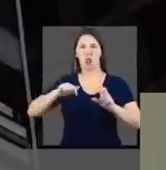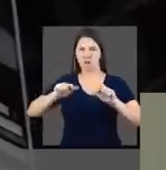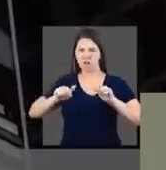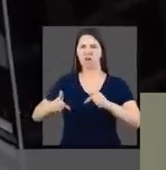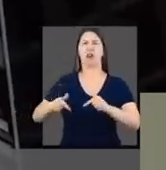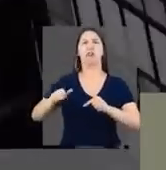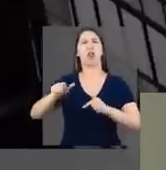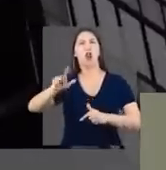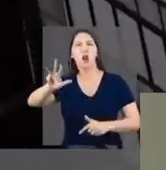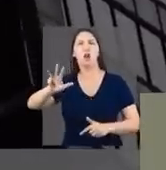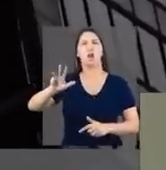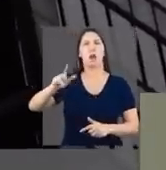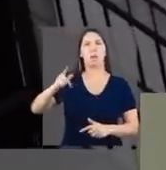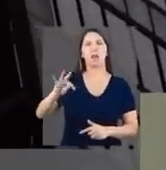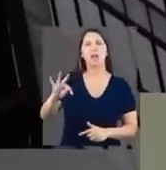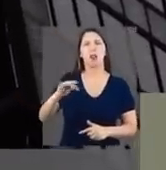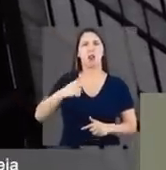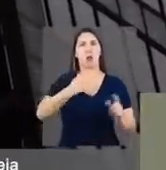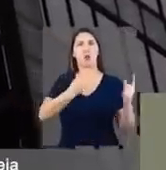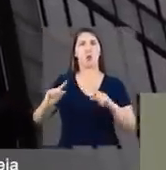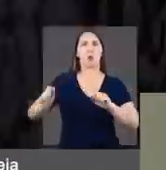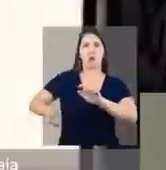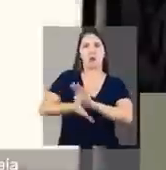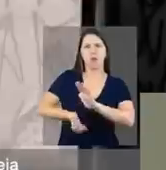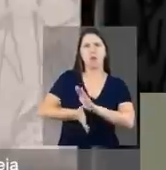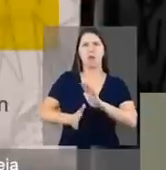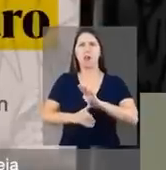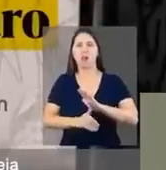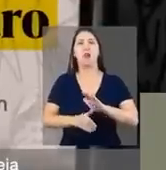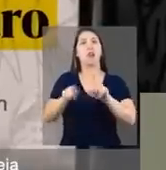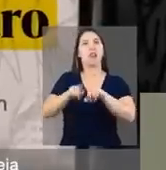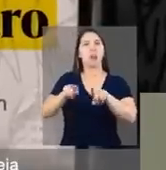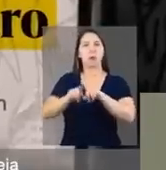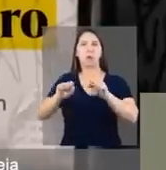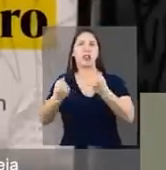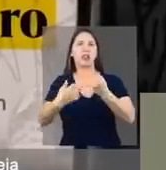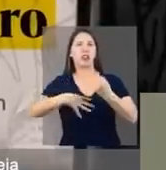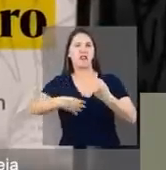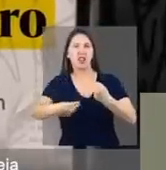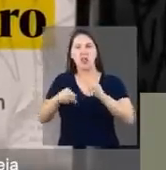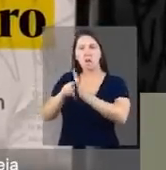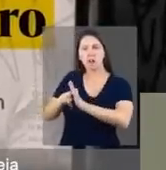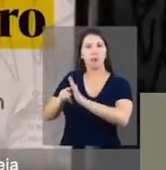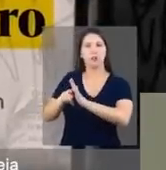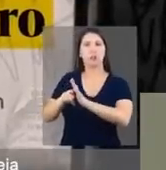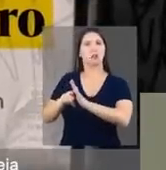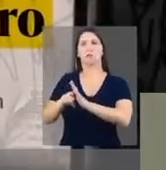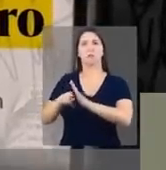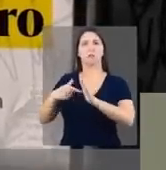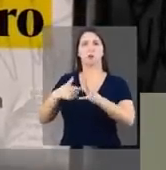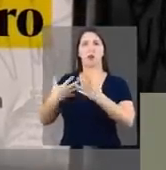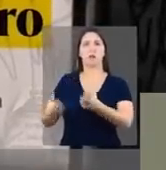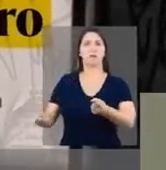Lula e o PT, que é contra o toma lá da cá, e que jamais apoiaria a proteção de filhos de quem quer que